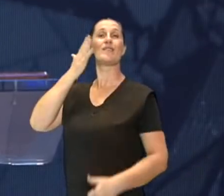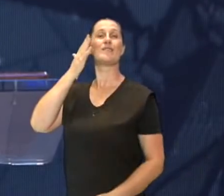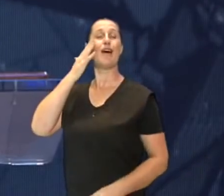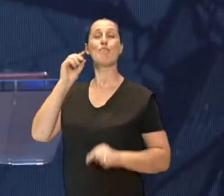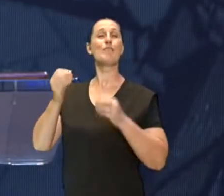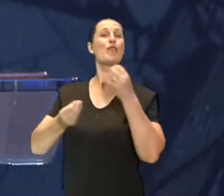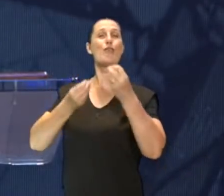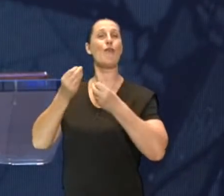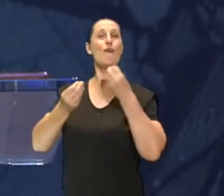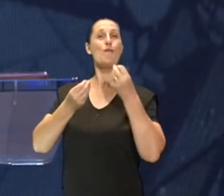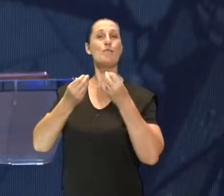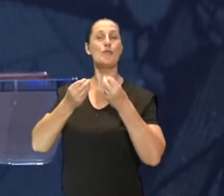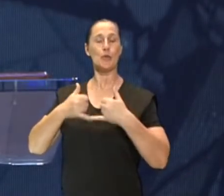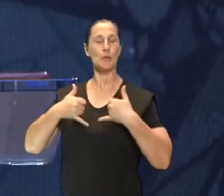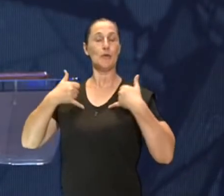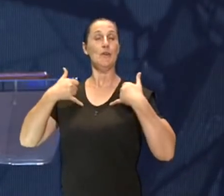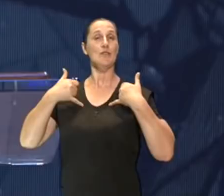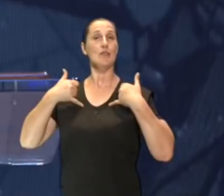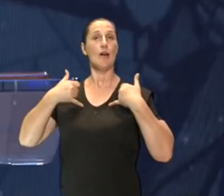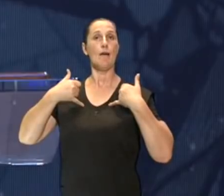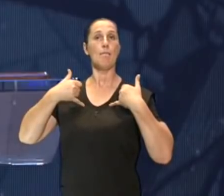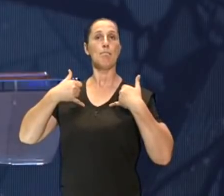Da sua espiritualidade.